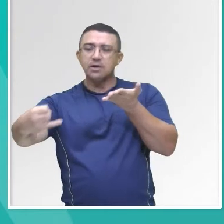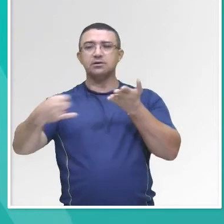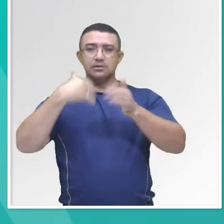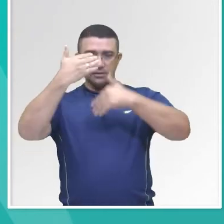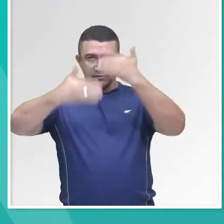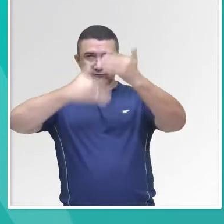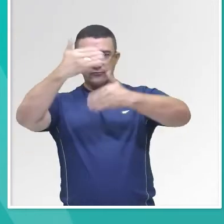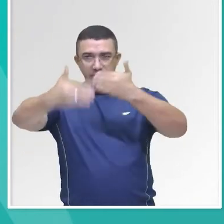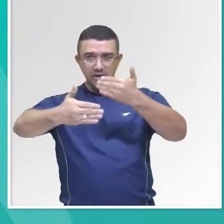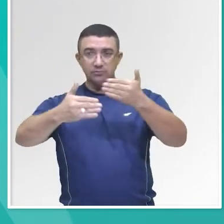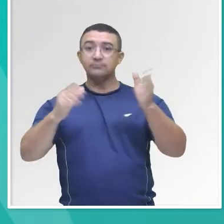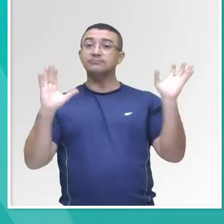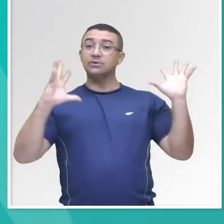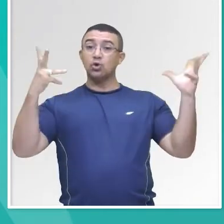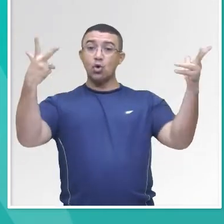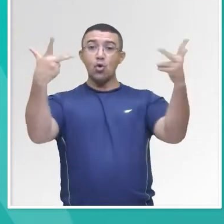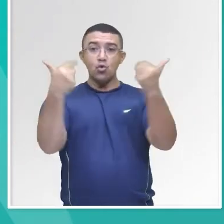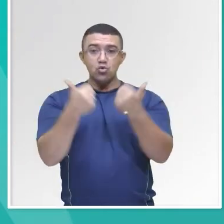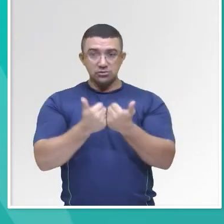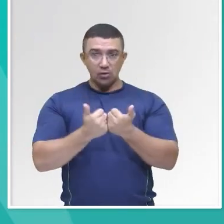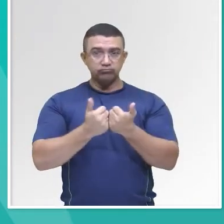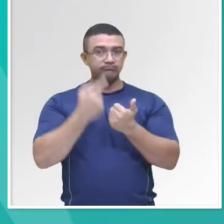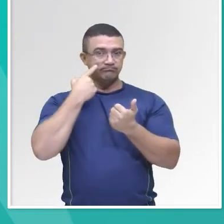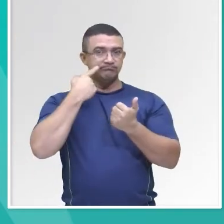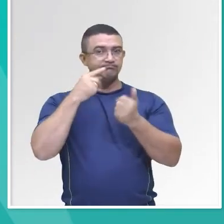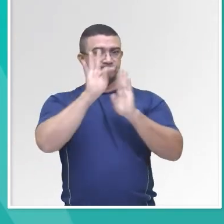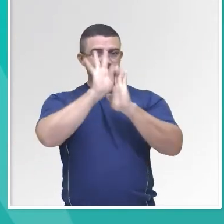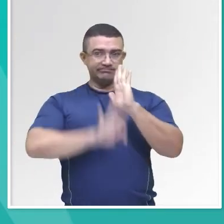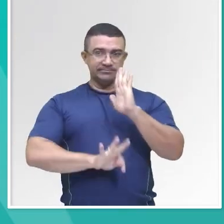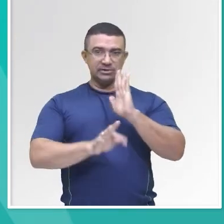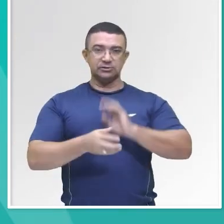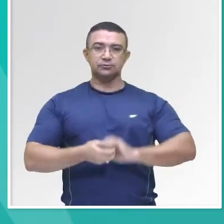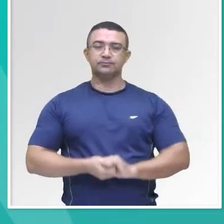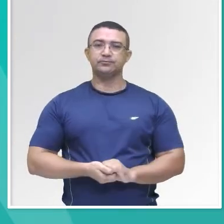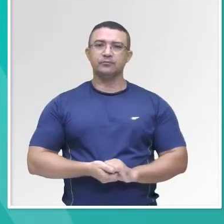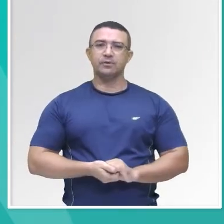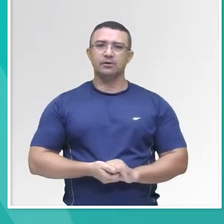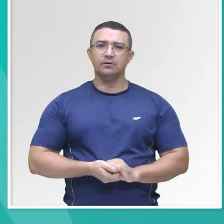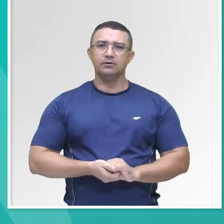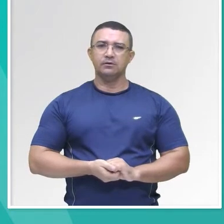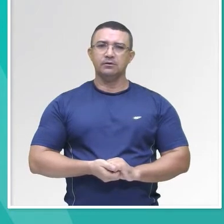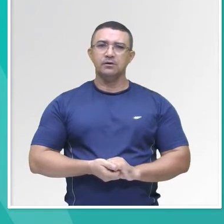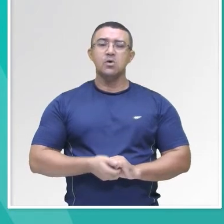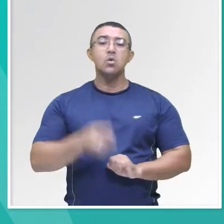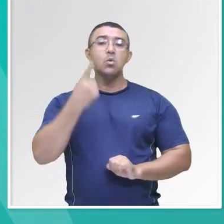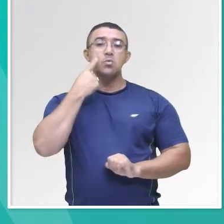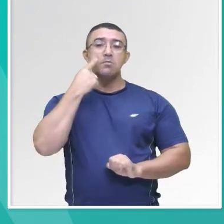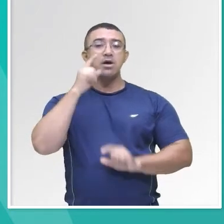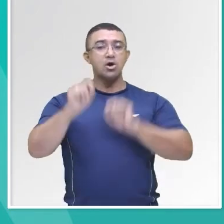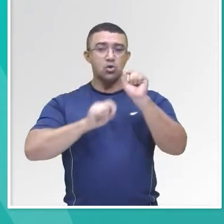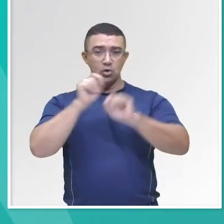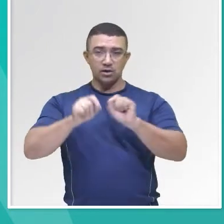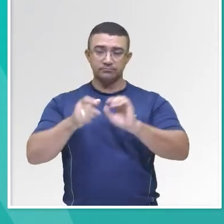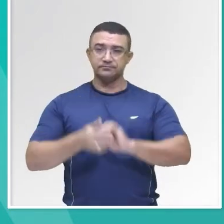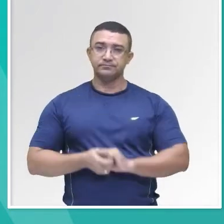conclusão, tá certo? Porque no primeiro momento nós vimos só a questão